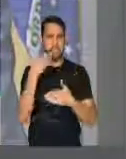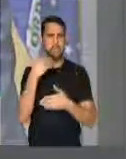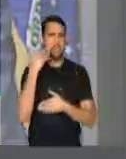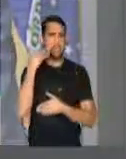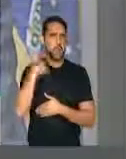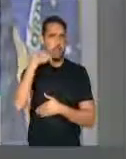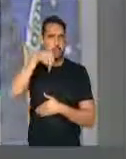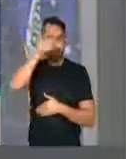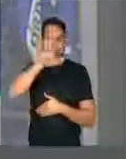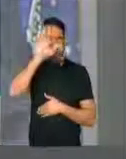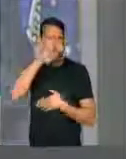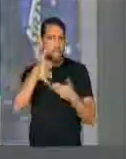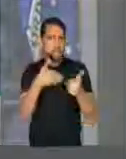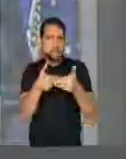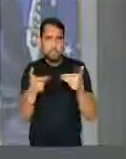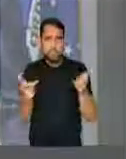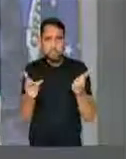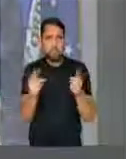do Nordeste.